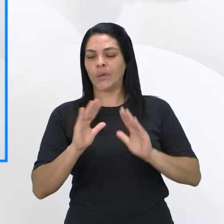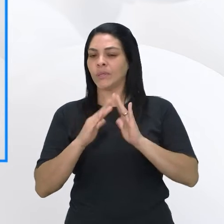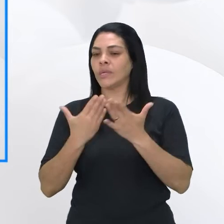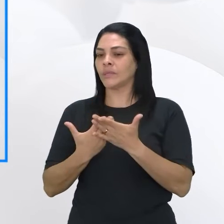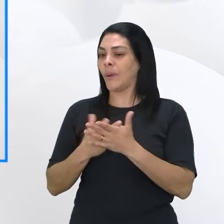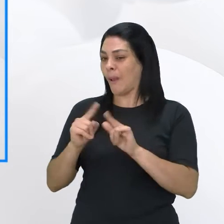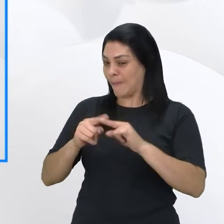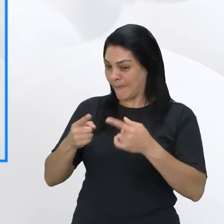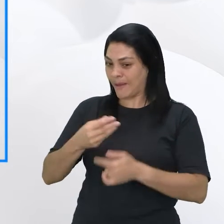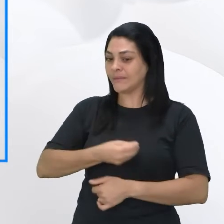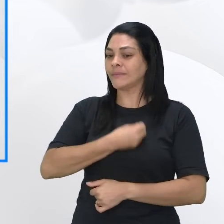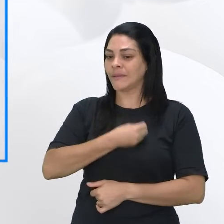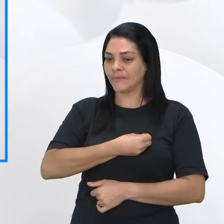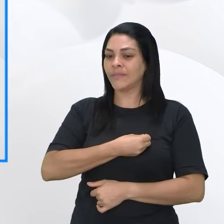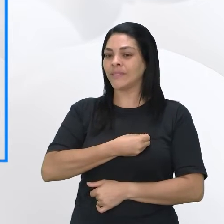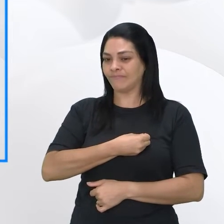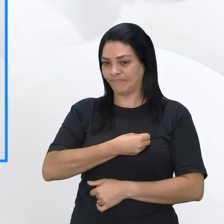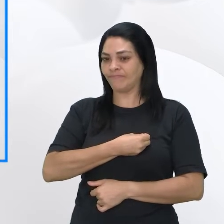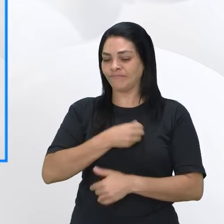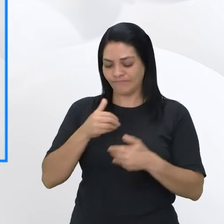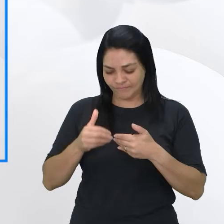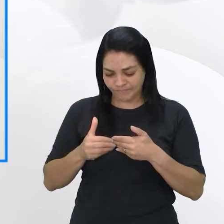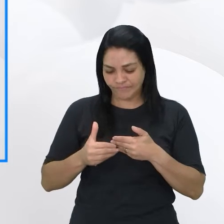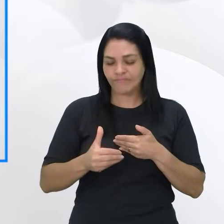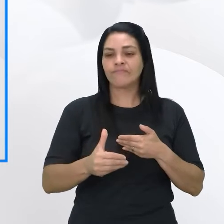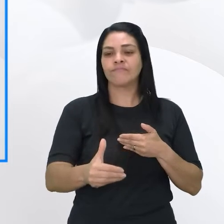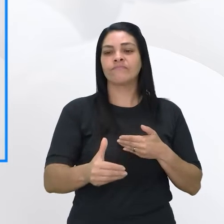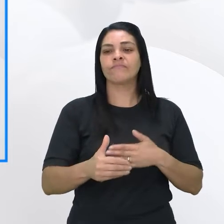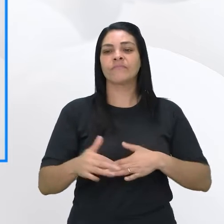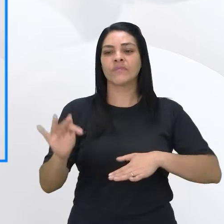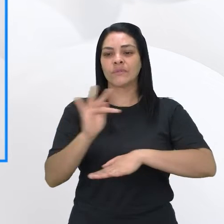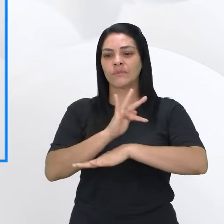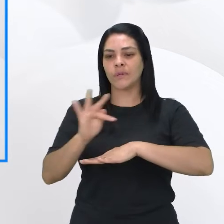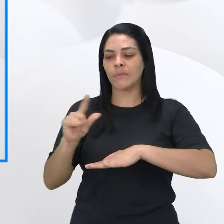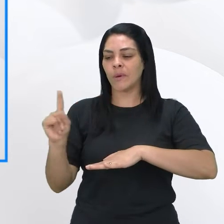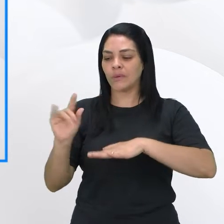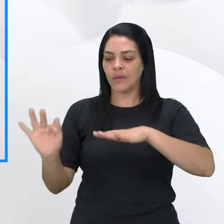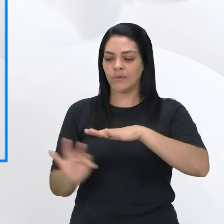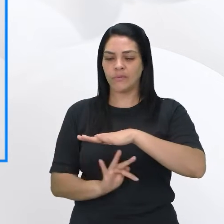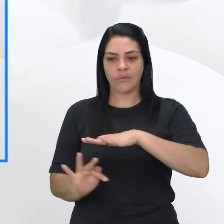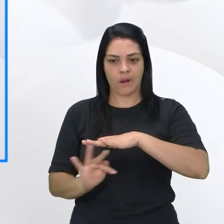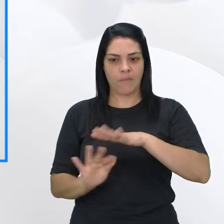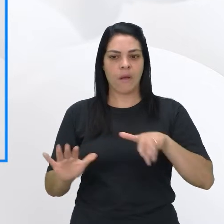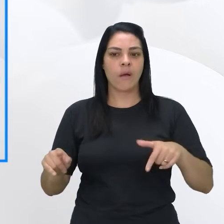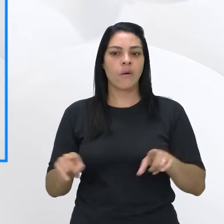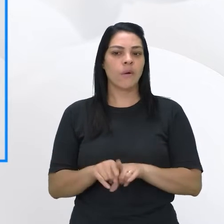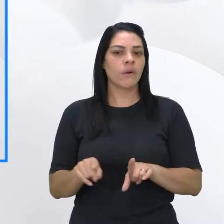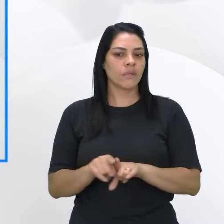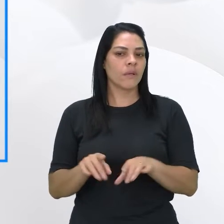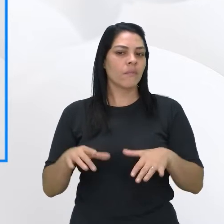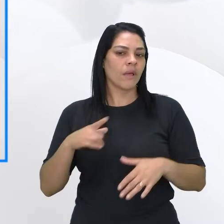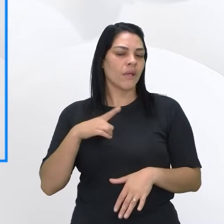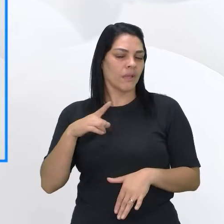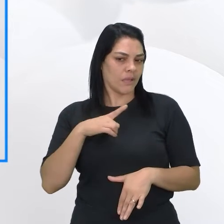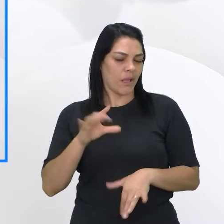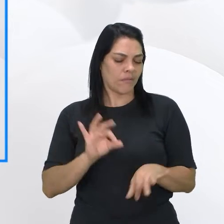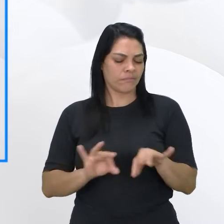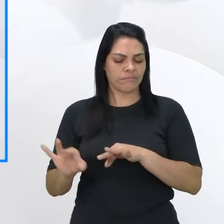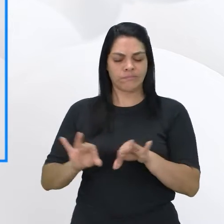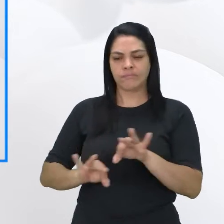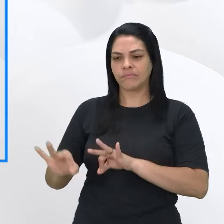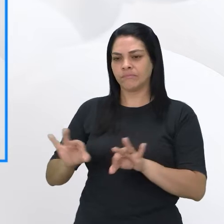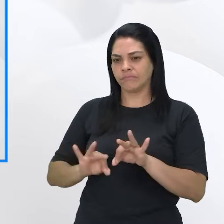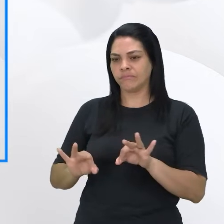Né? Formal e não formal. Isso, né? Formal, não formal, não apenas no planejamento de